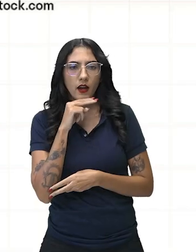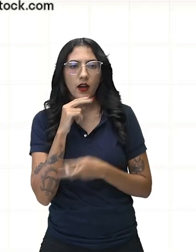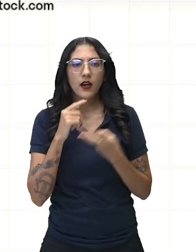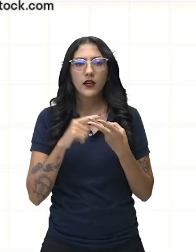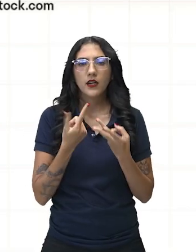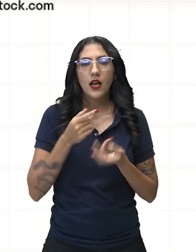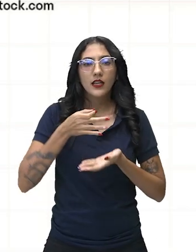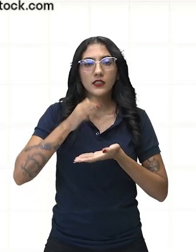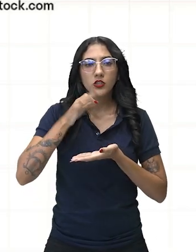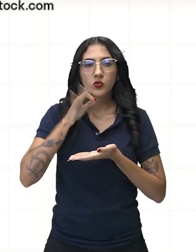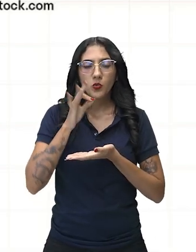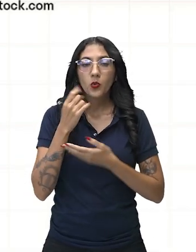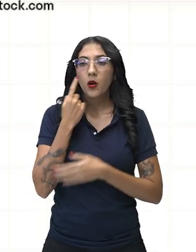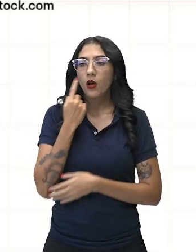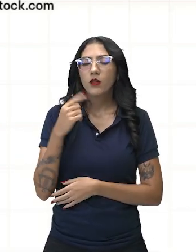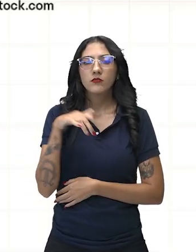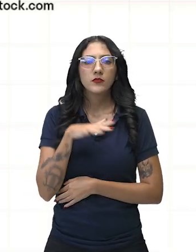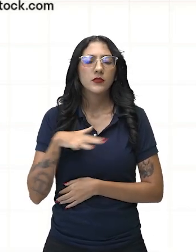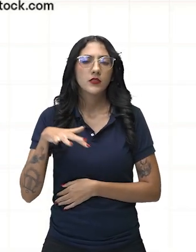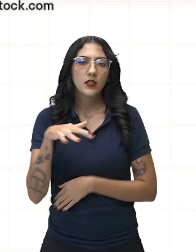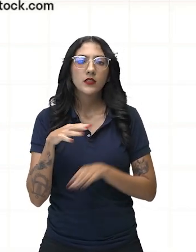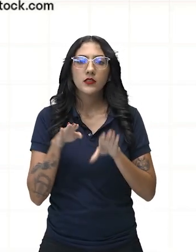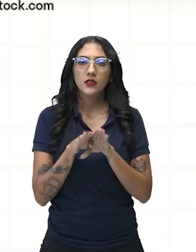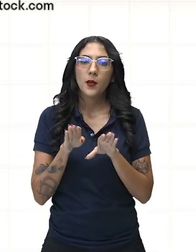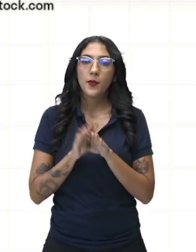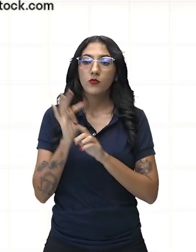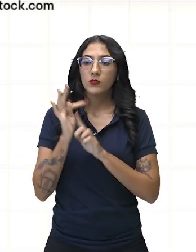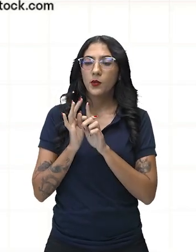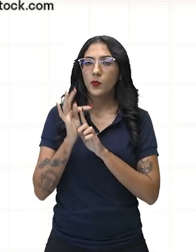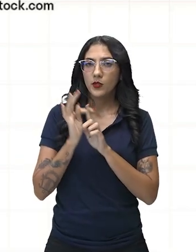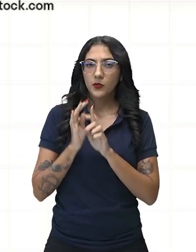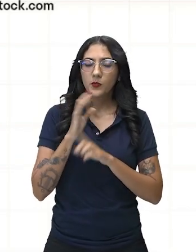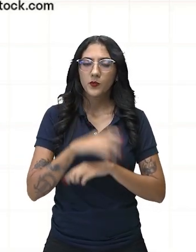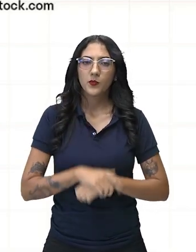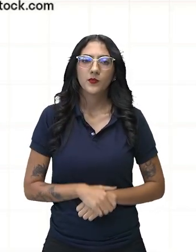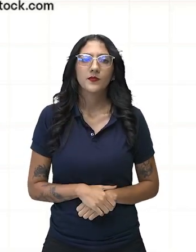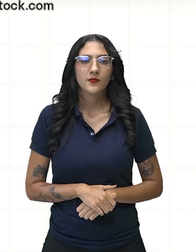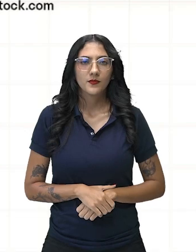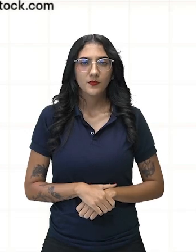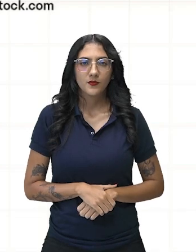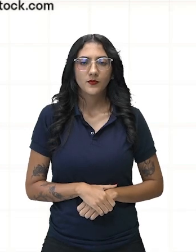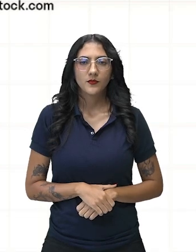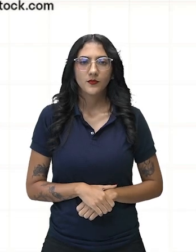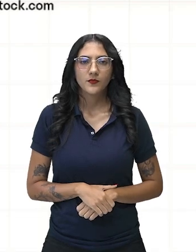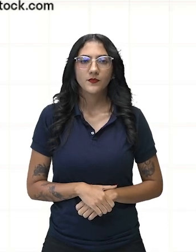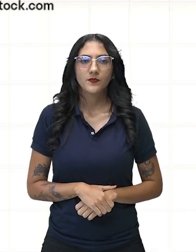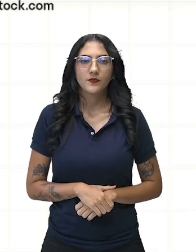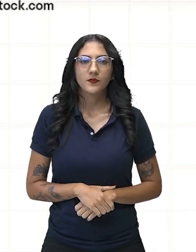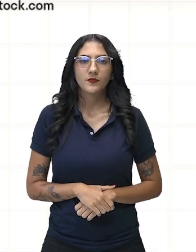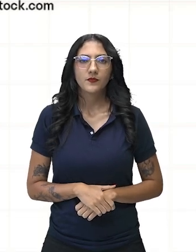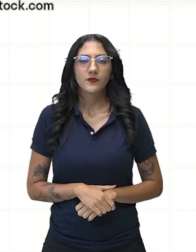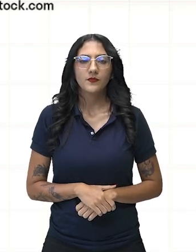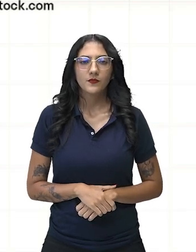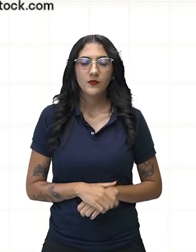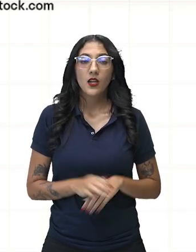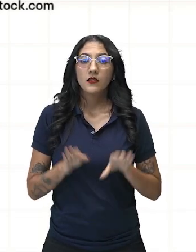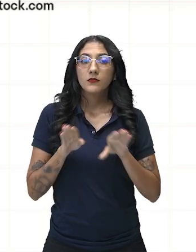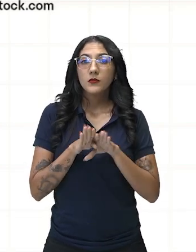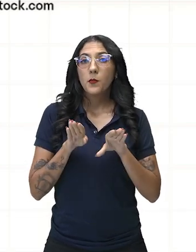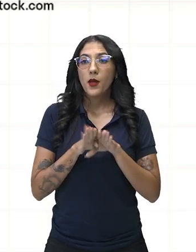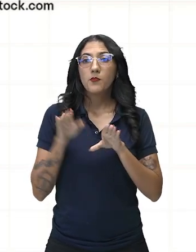coco, cana-de-açúcar e café nas regiões onde o clima ele é mais tropical, certo? Destaco também para vocês